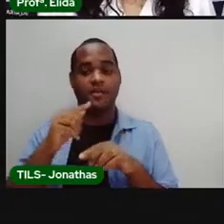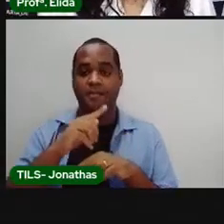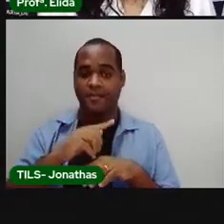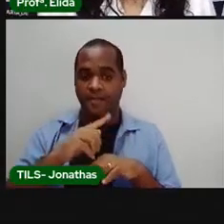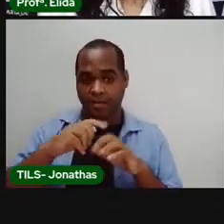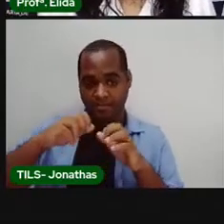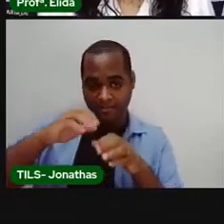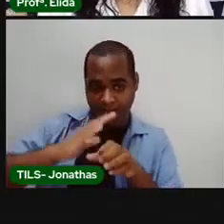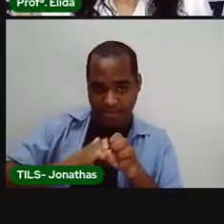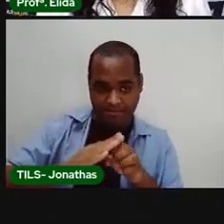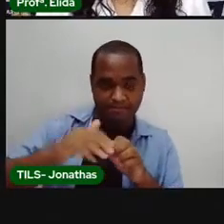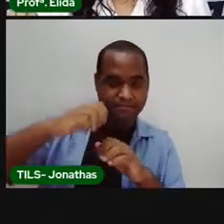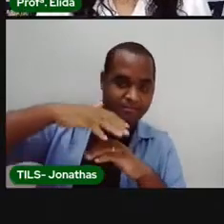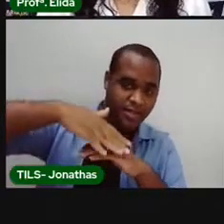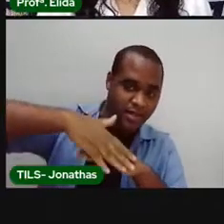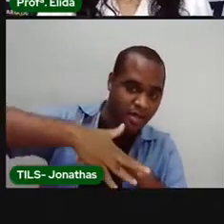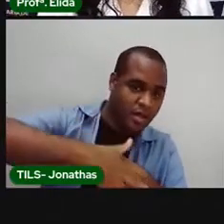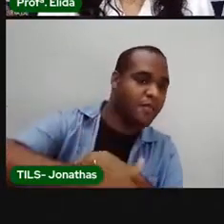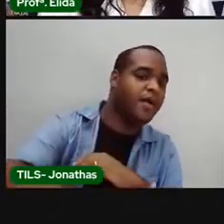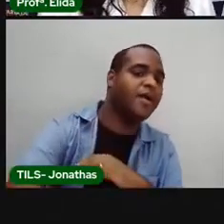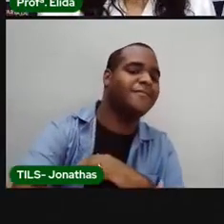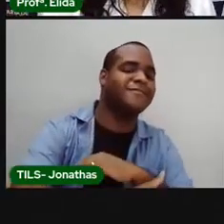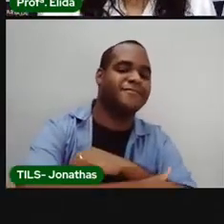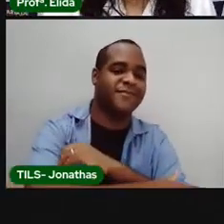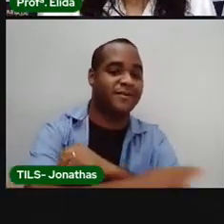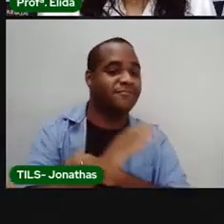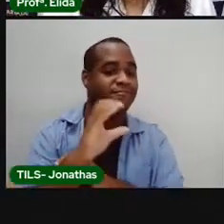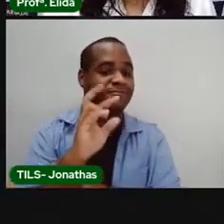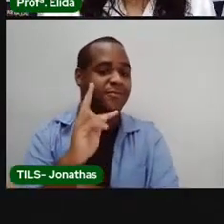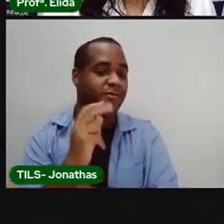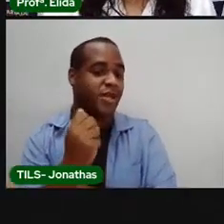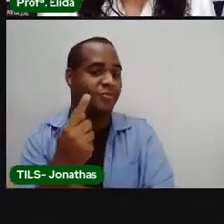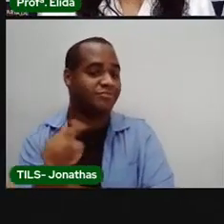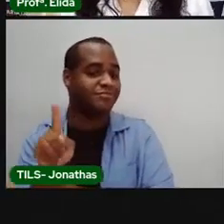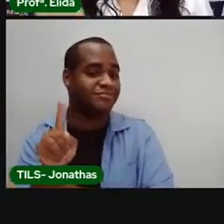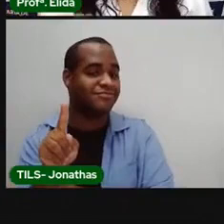Batatinha, quando nasce, espalha rama pelo chão.